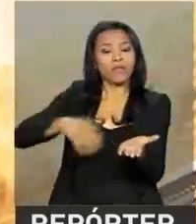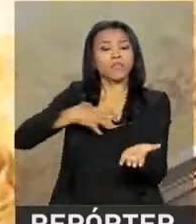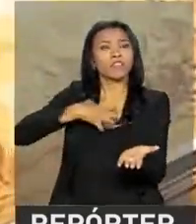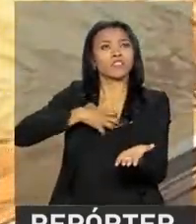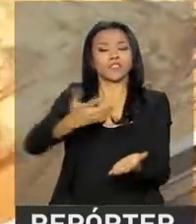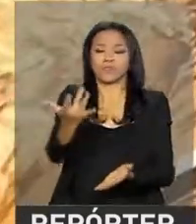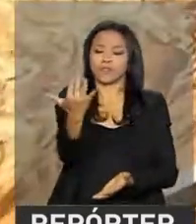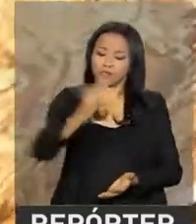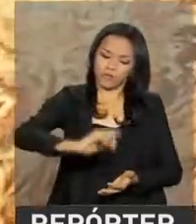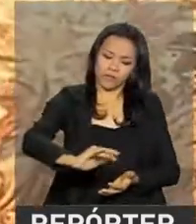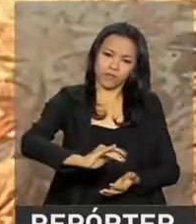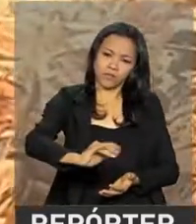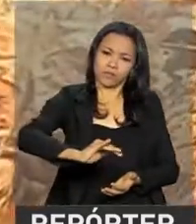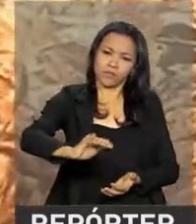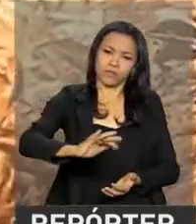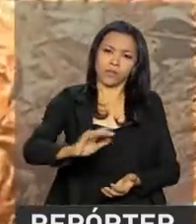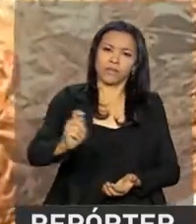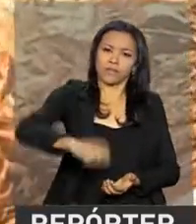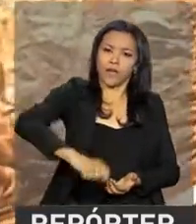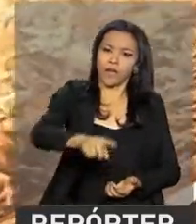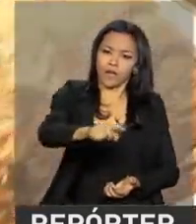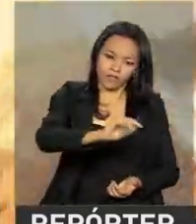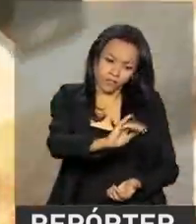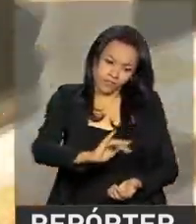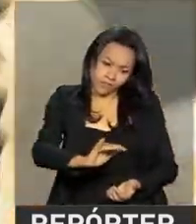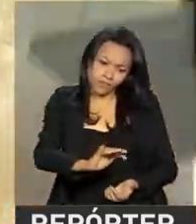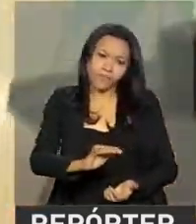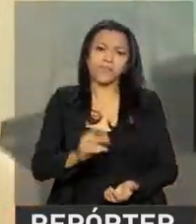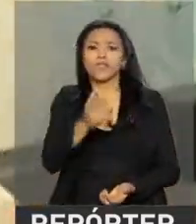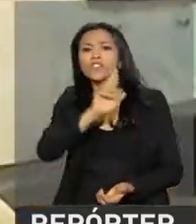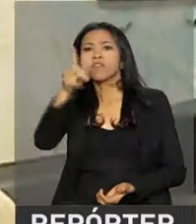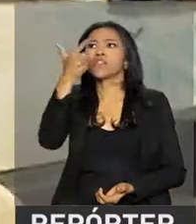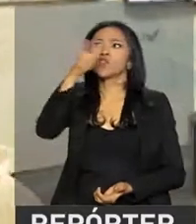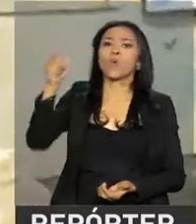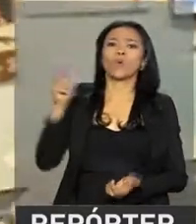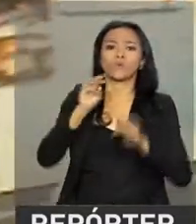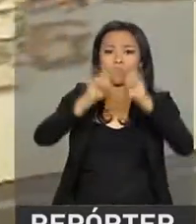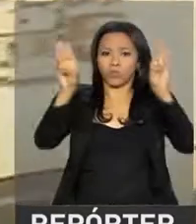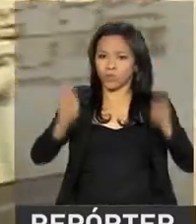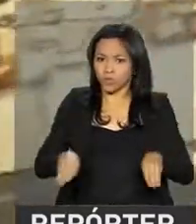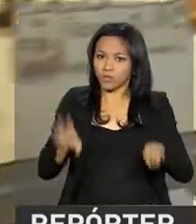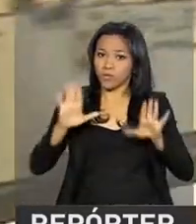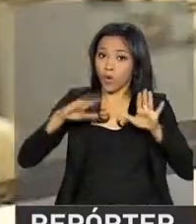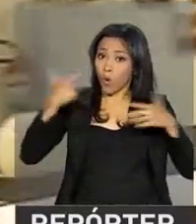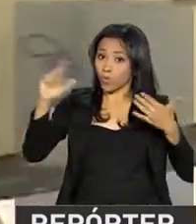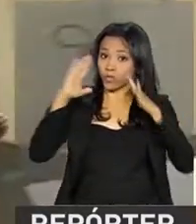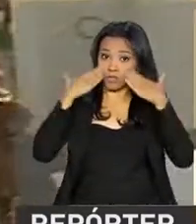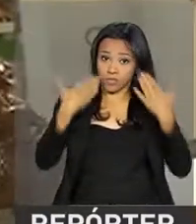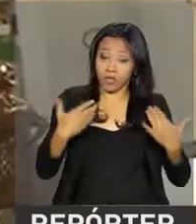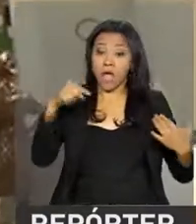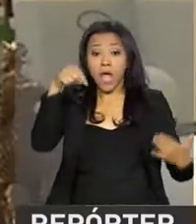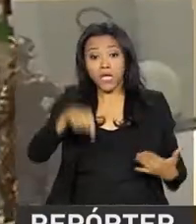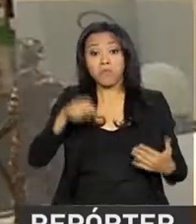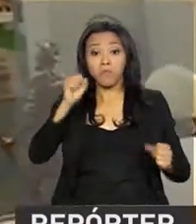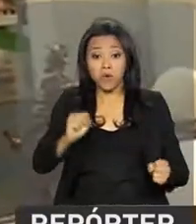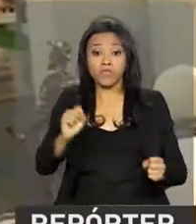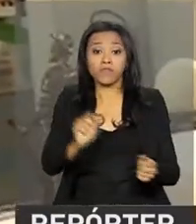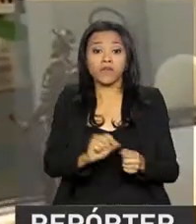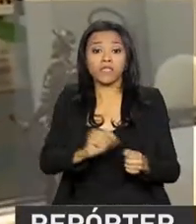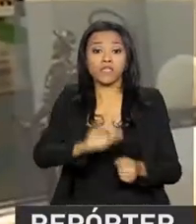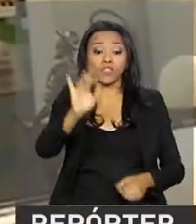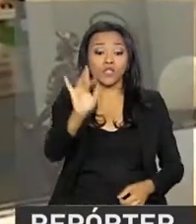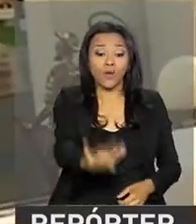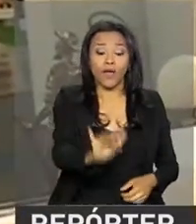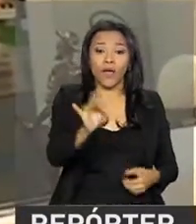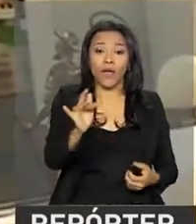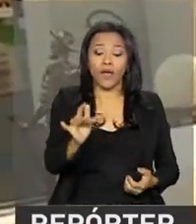do dedo os pontinhos. E diferentemente de outros museus, outras exposições, aqui o visitante pode fazer isso aqui, tocar